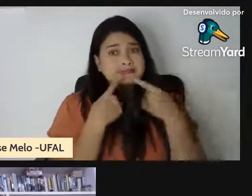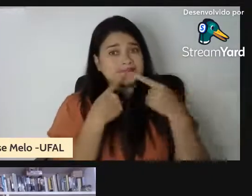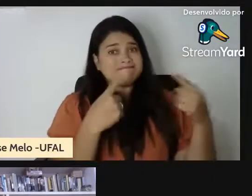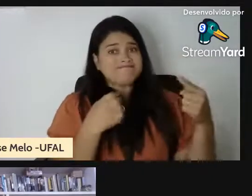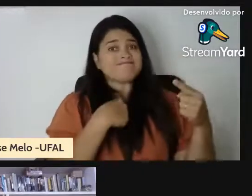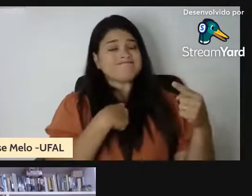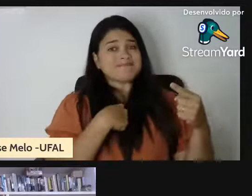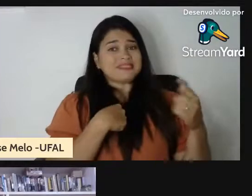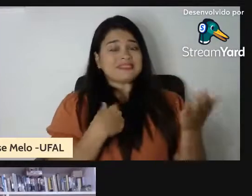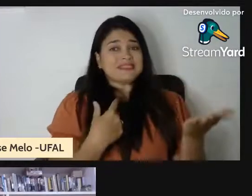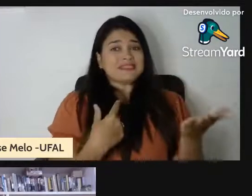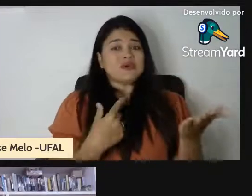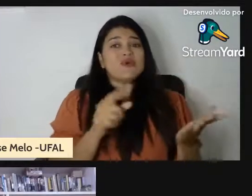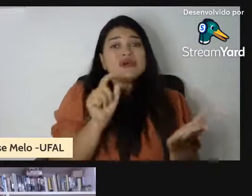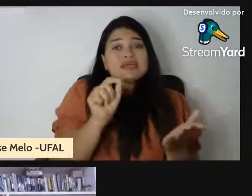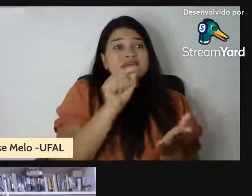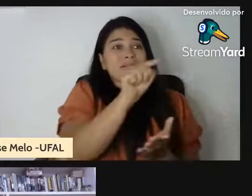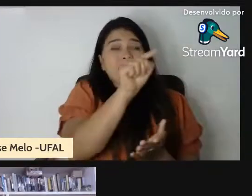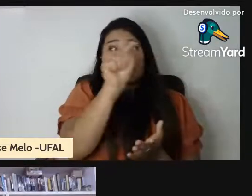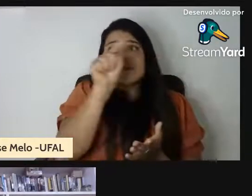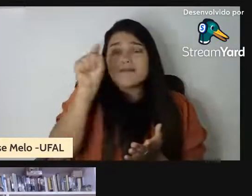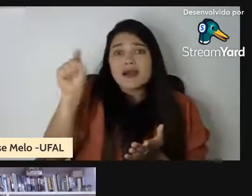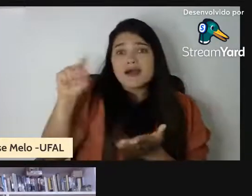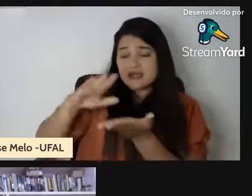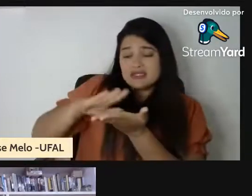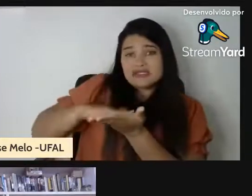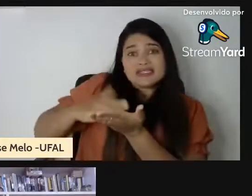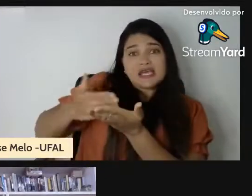Quem somos nós, os tradutores internos de língua de sinais, para